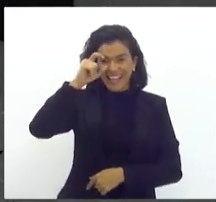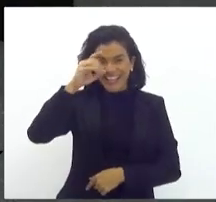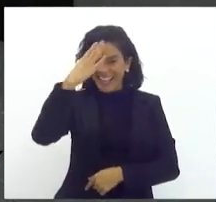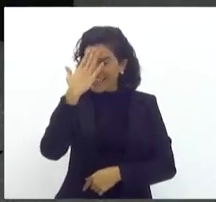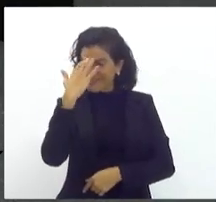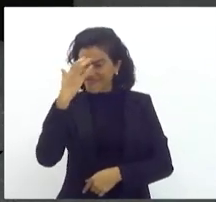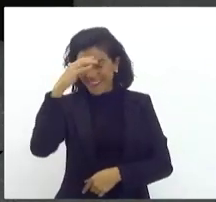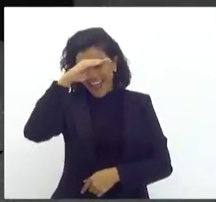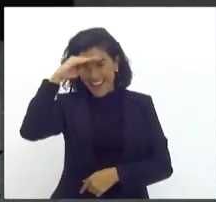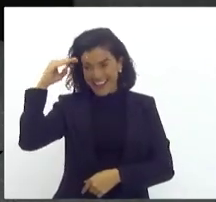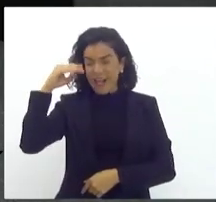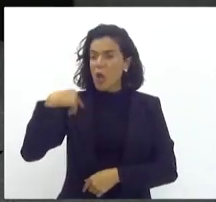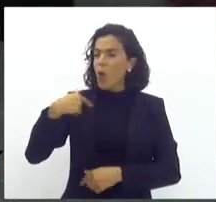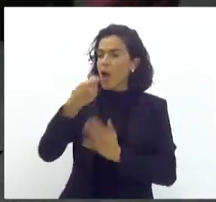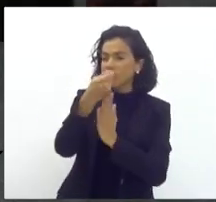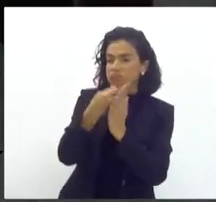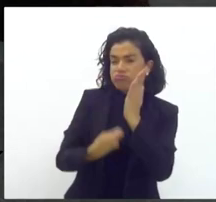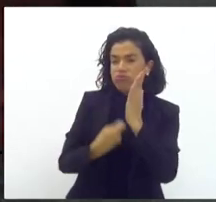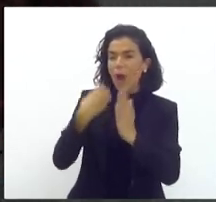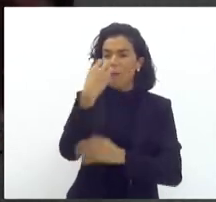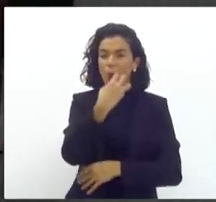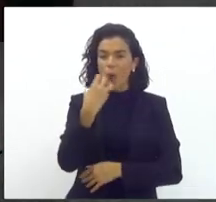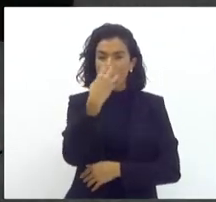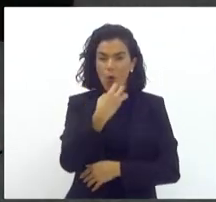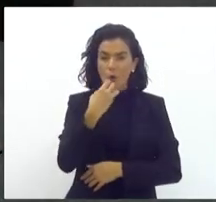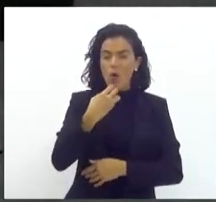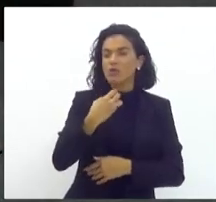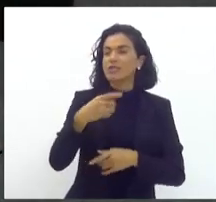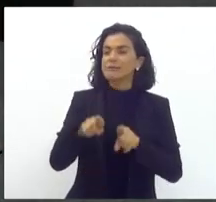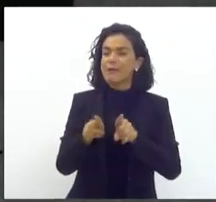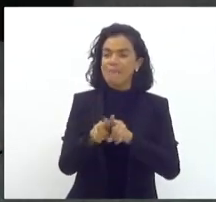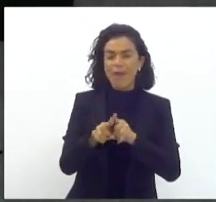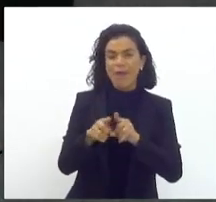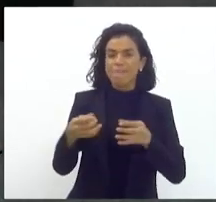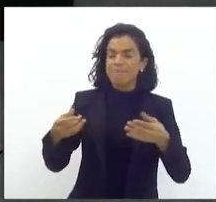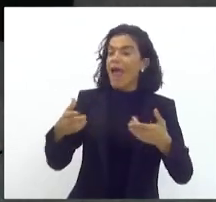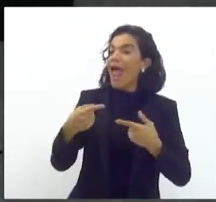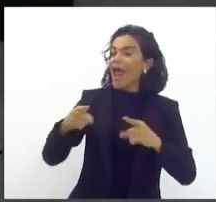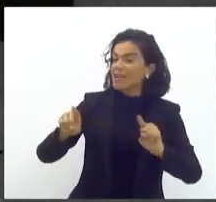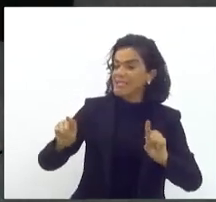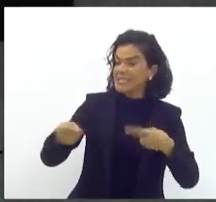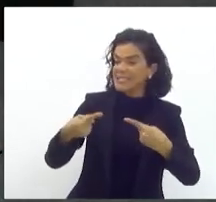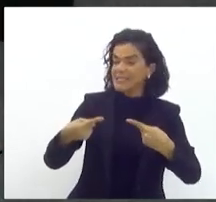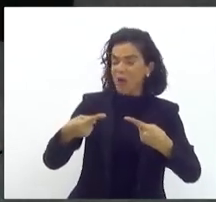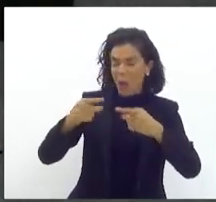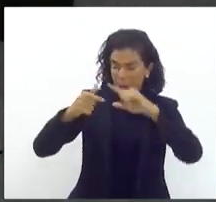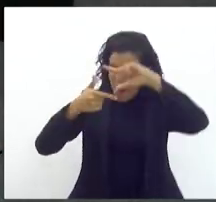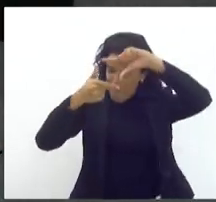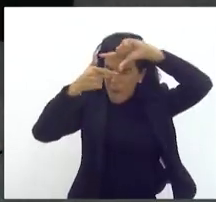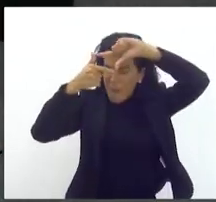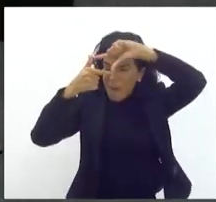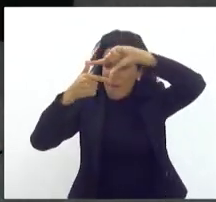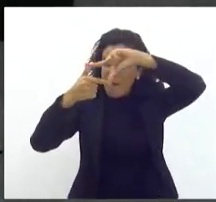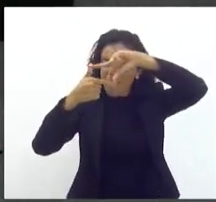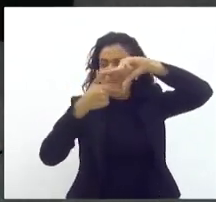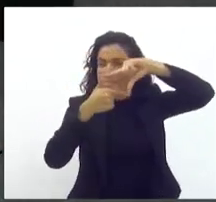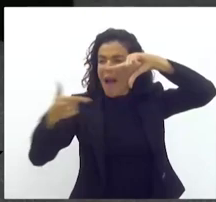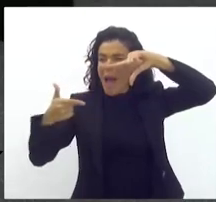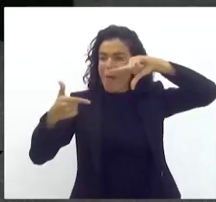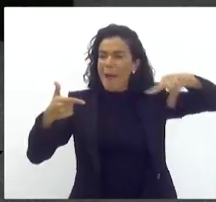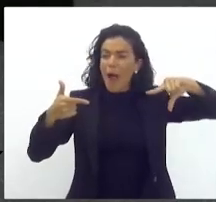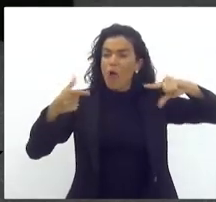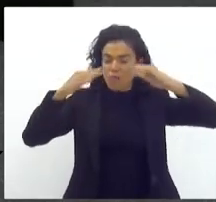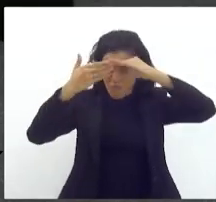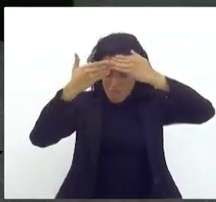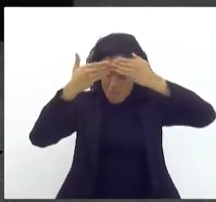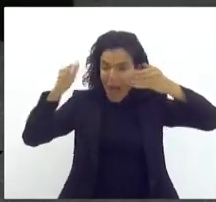de ser uma grande compositora uma grande cantora intérprete ela desafiou vários tabus né levantou